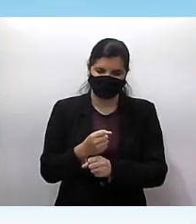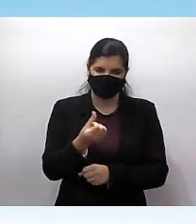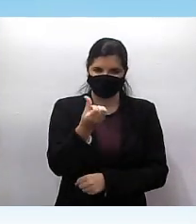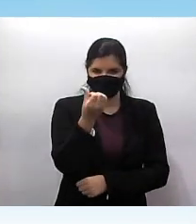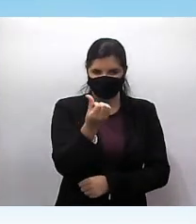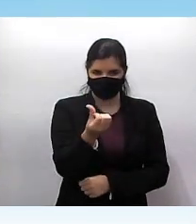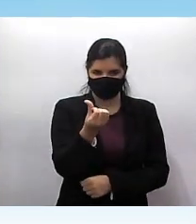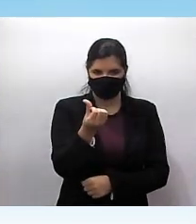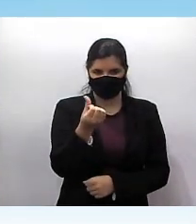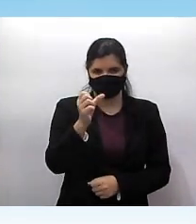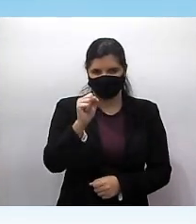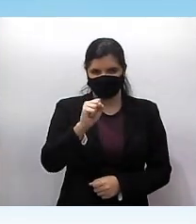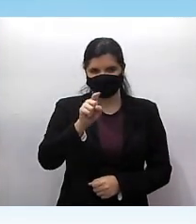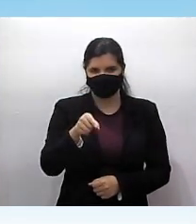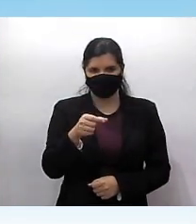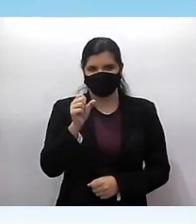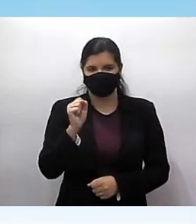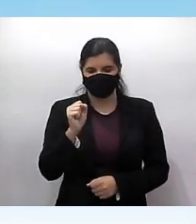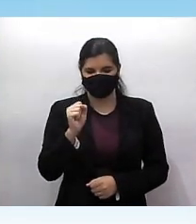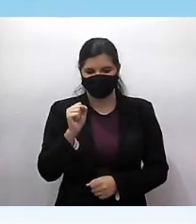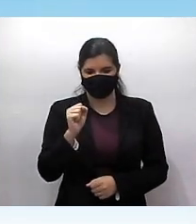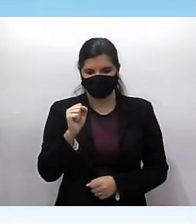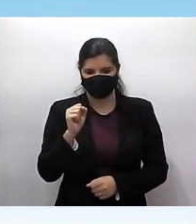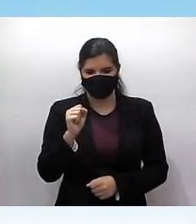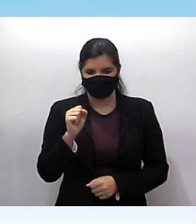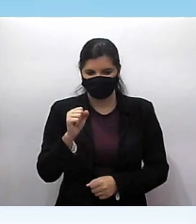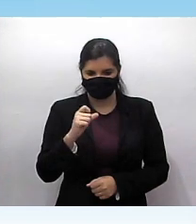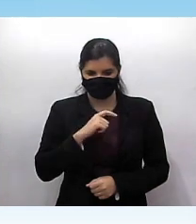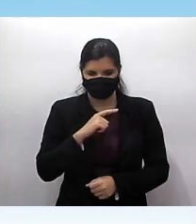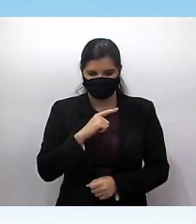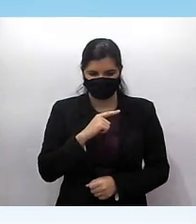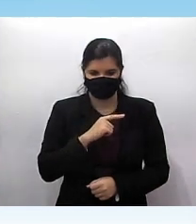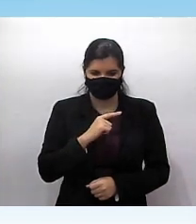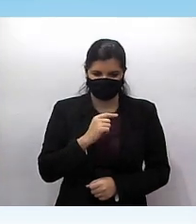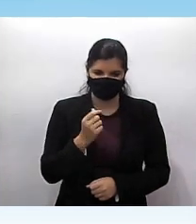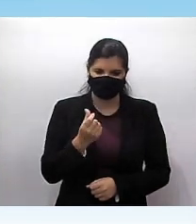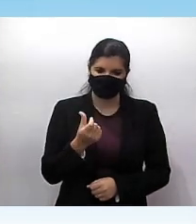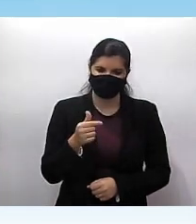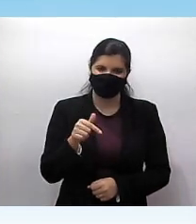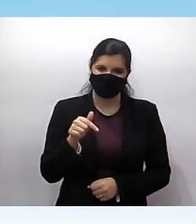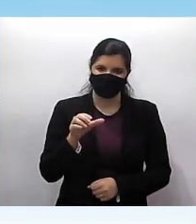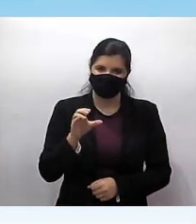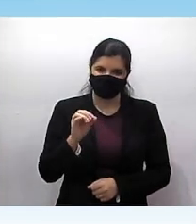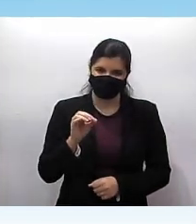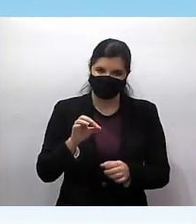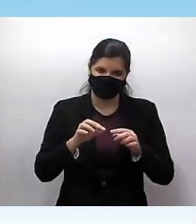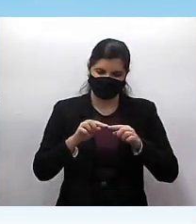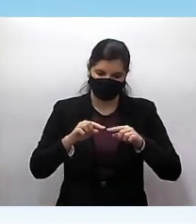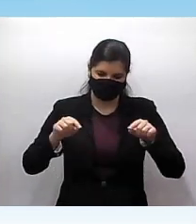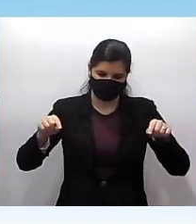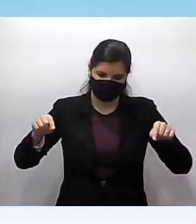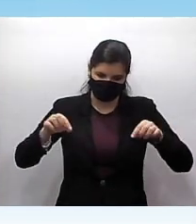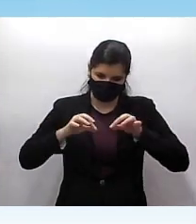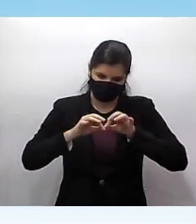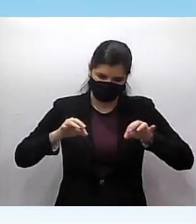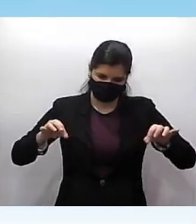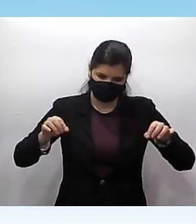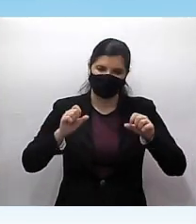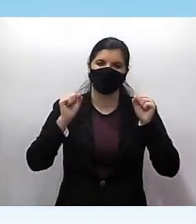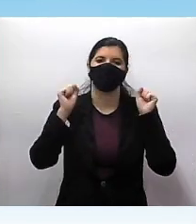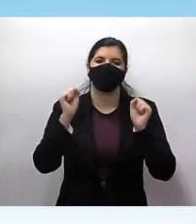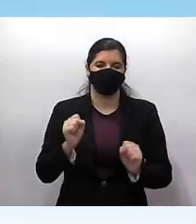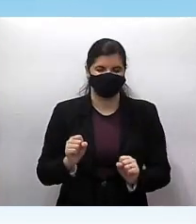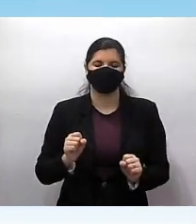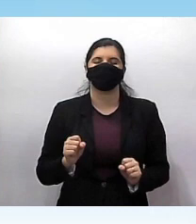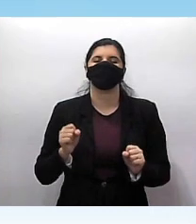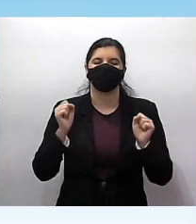essa multiplicação, tem 68,8. Se ele tem 70 metros de arame, cabe, né? Então, é claro que